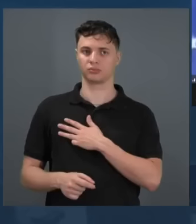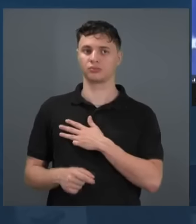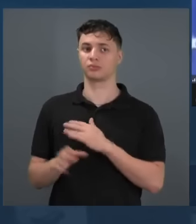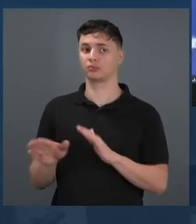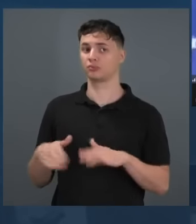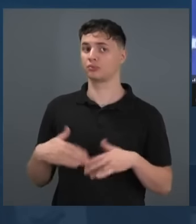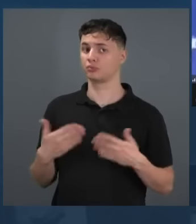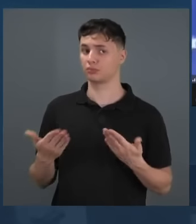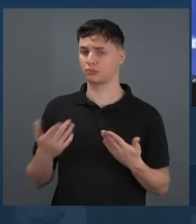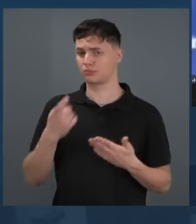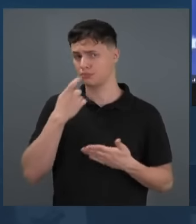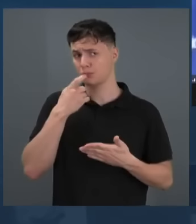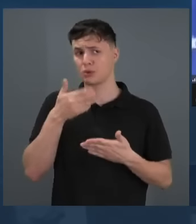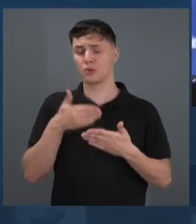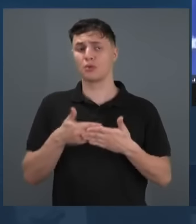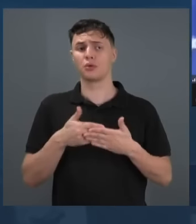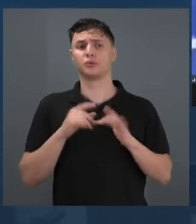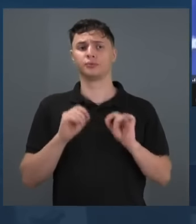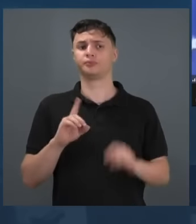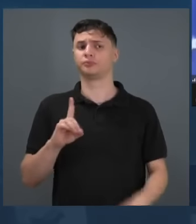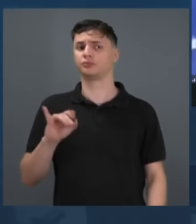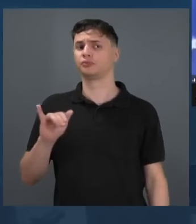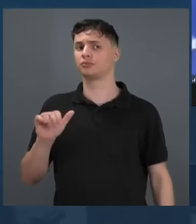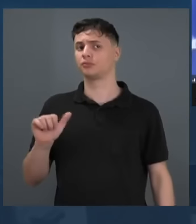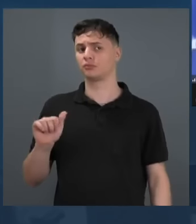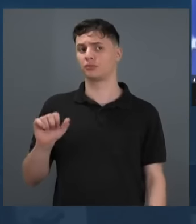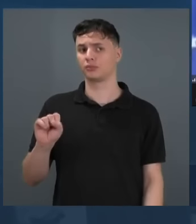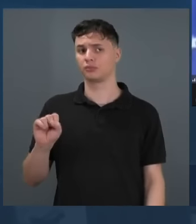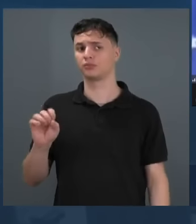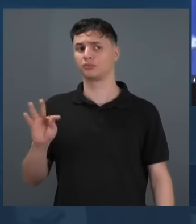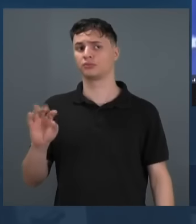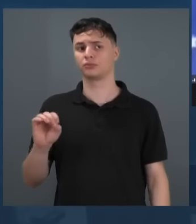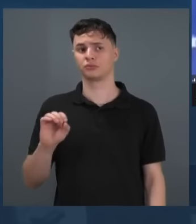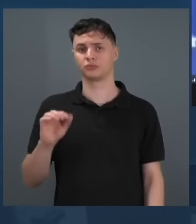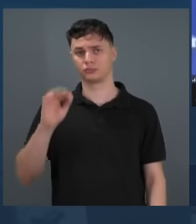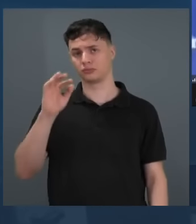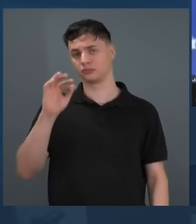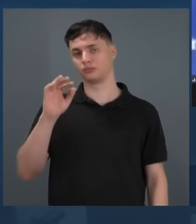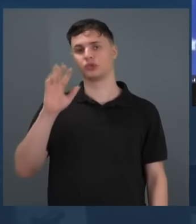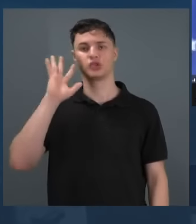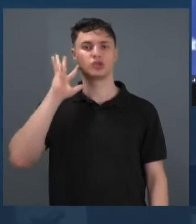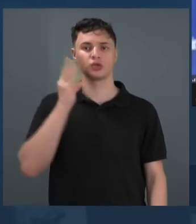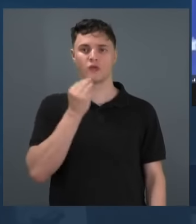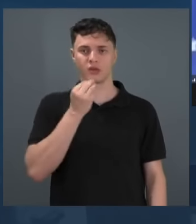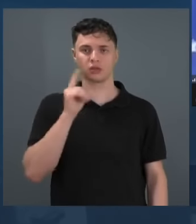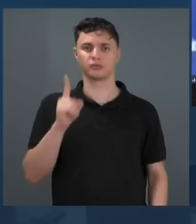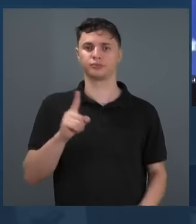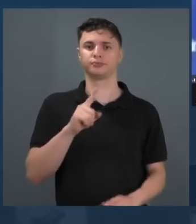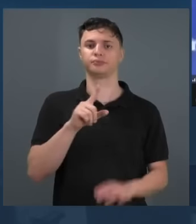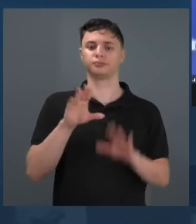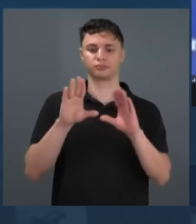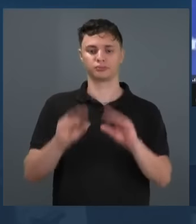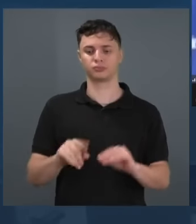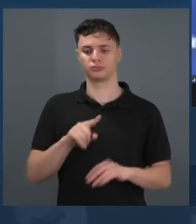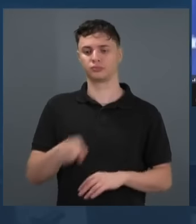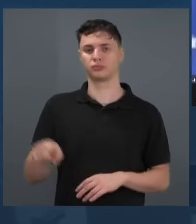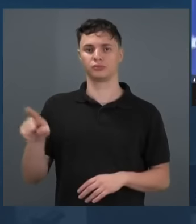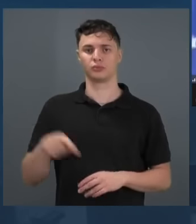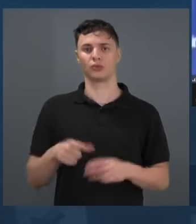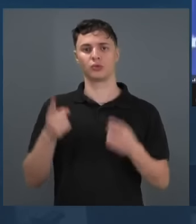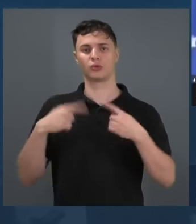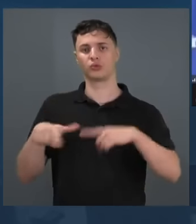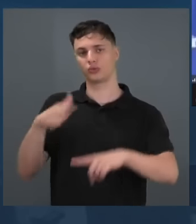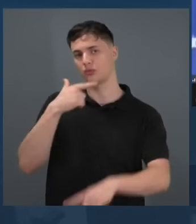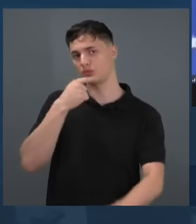Recentemente, o ministro Dias Toffoli suspendeu todas as ações penais em curso contra Marcelo